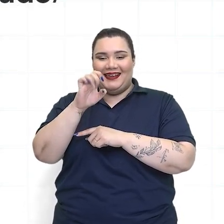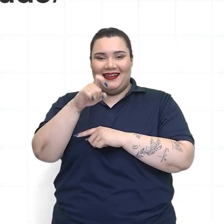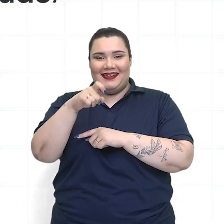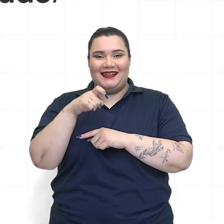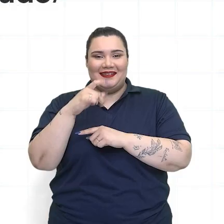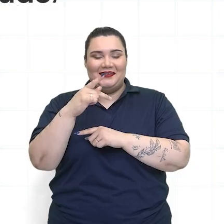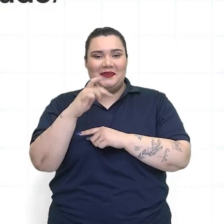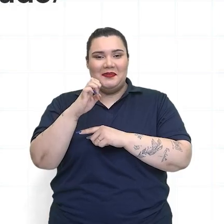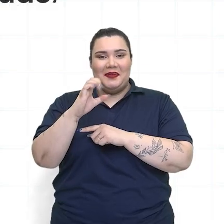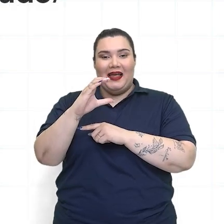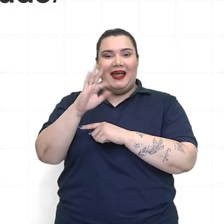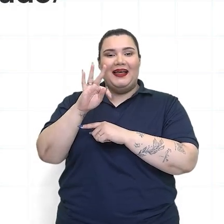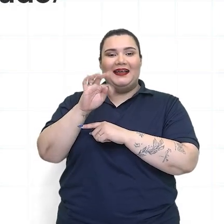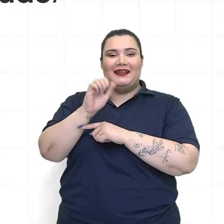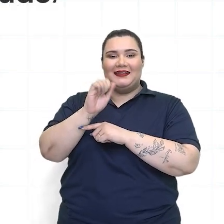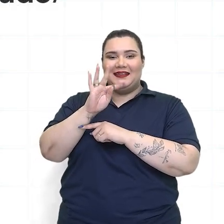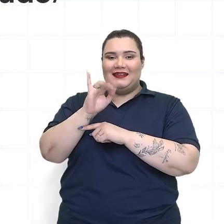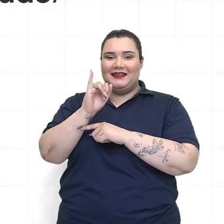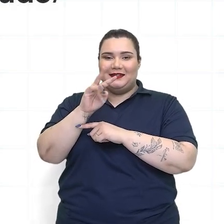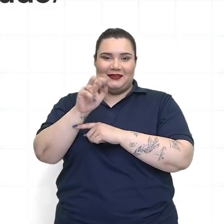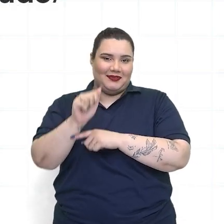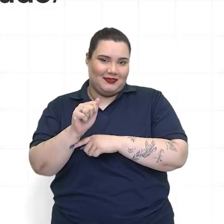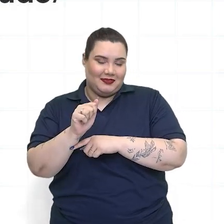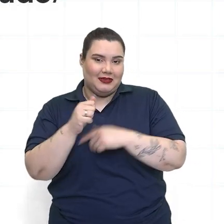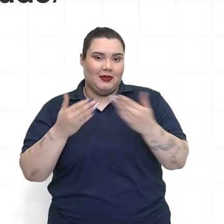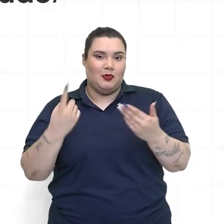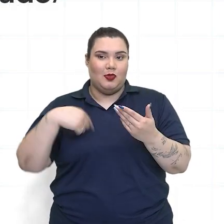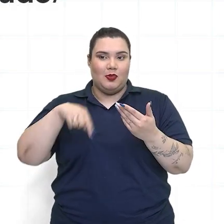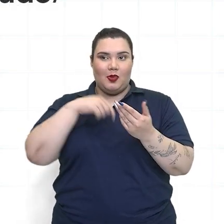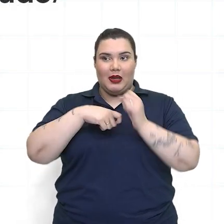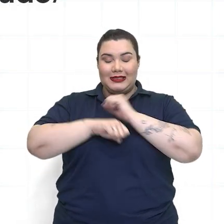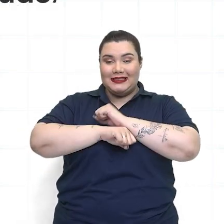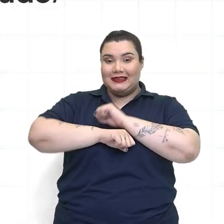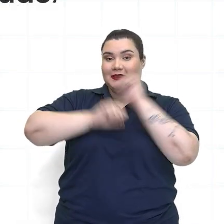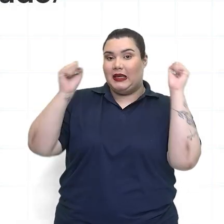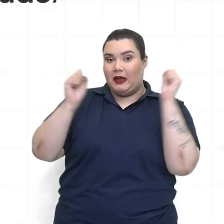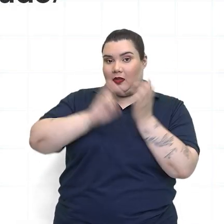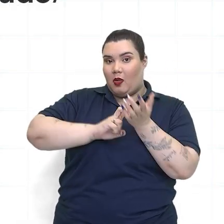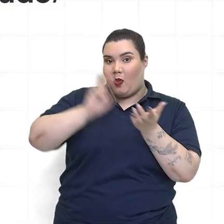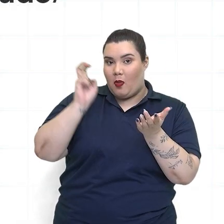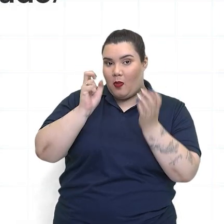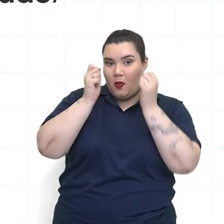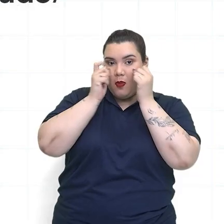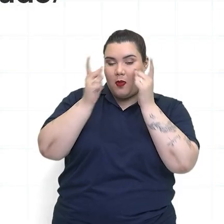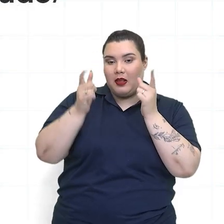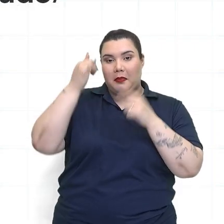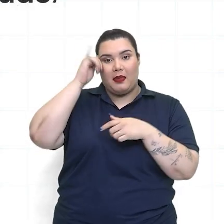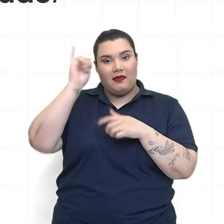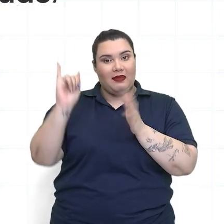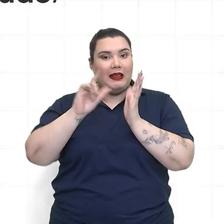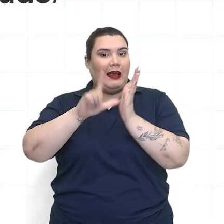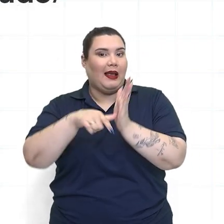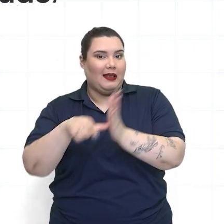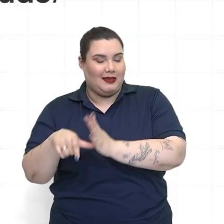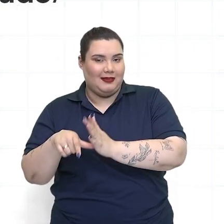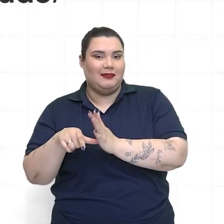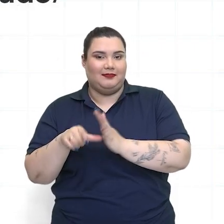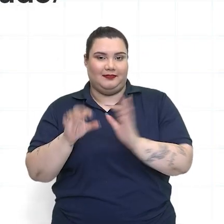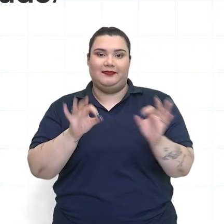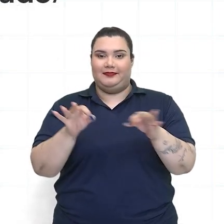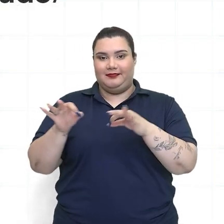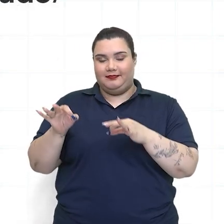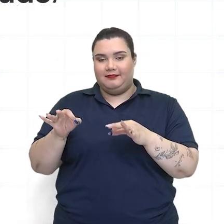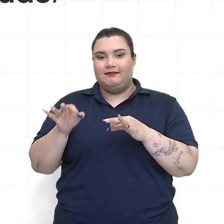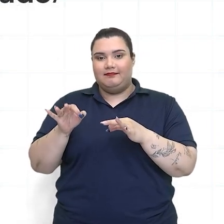não se atrasar para o seu trabalho ou para algum compromisso que você tenha. Não é verdade?